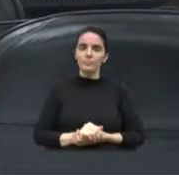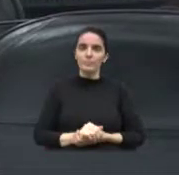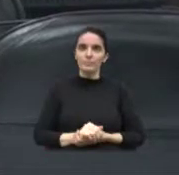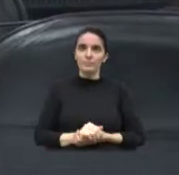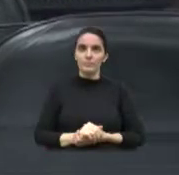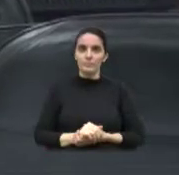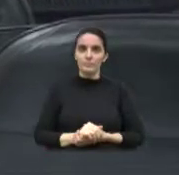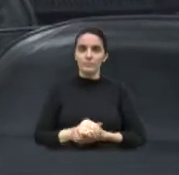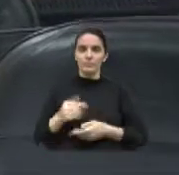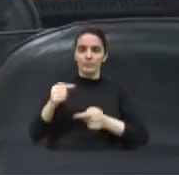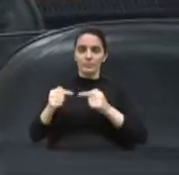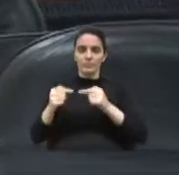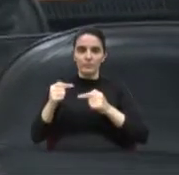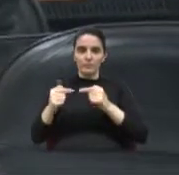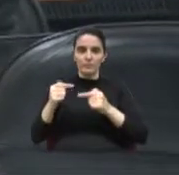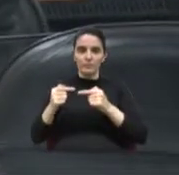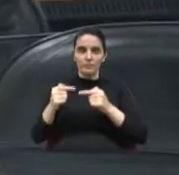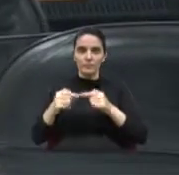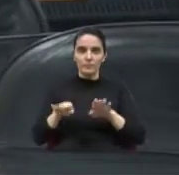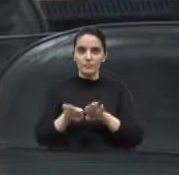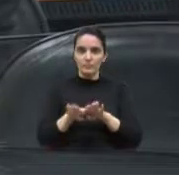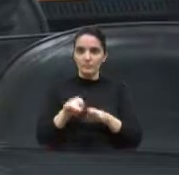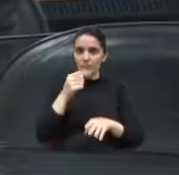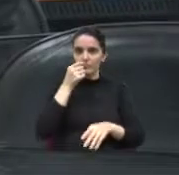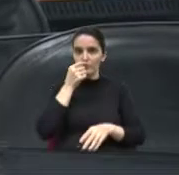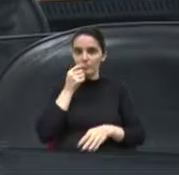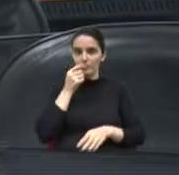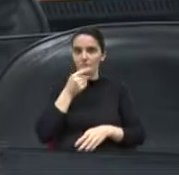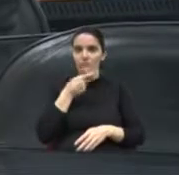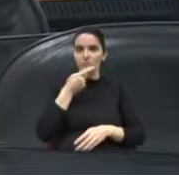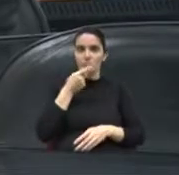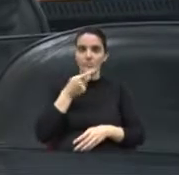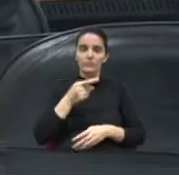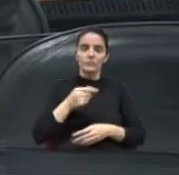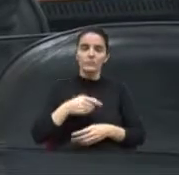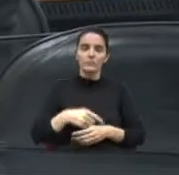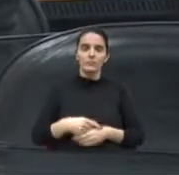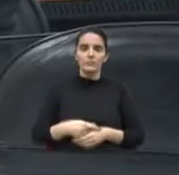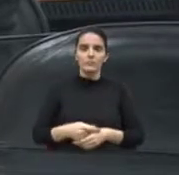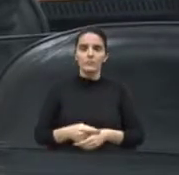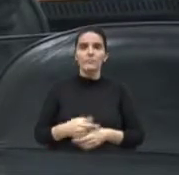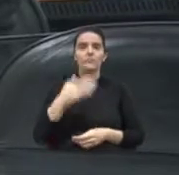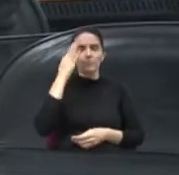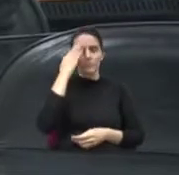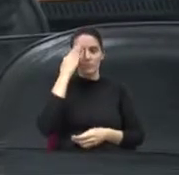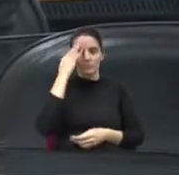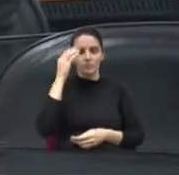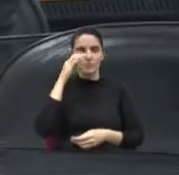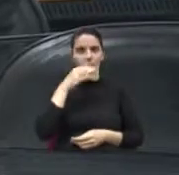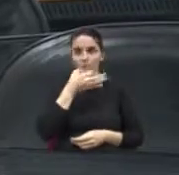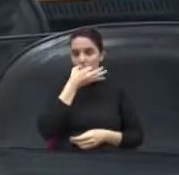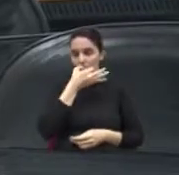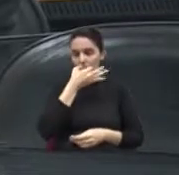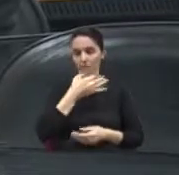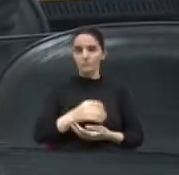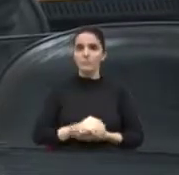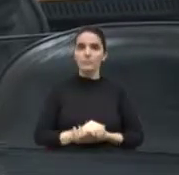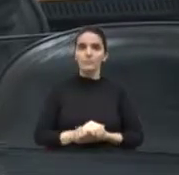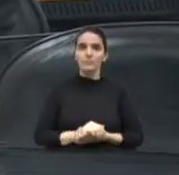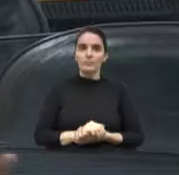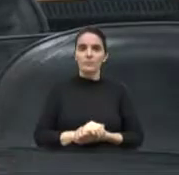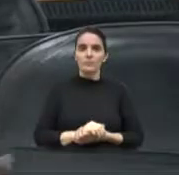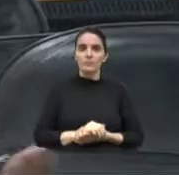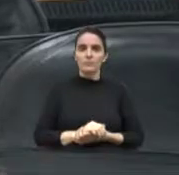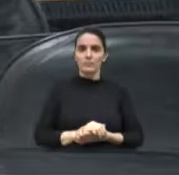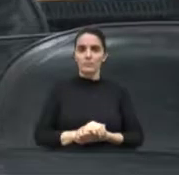que essa discussão, inclusive o vereador Estevão mencionou que já me ouviu publicamente falar sobre o assunto, é uma questão que